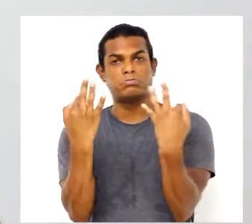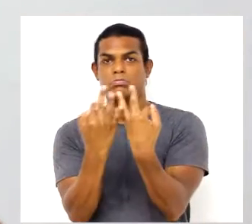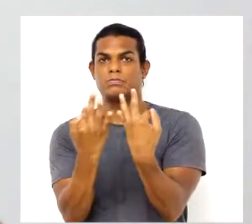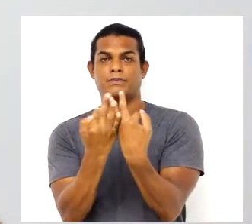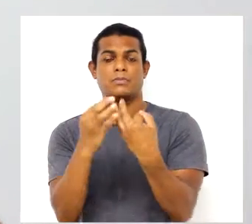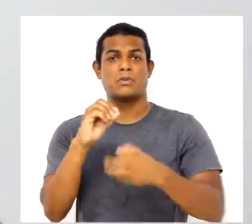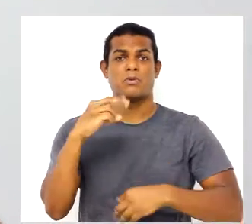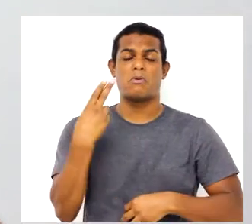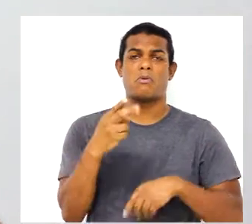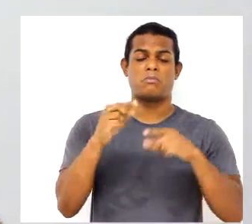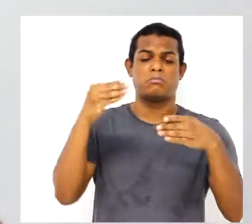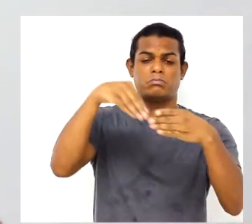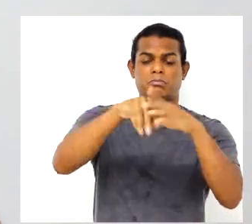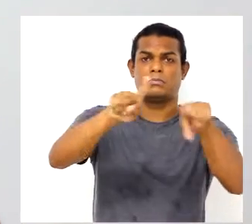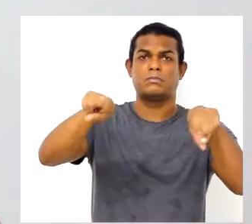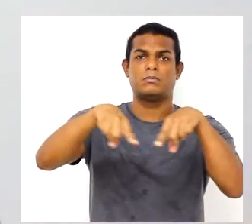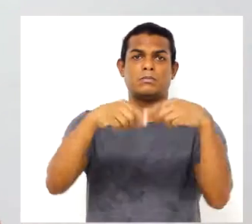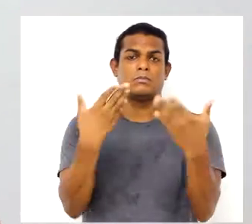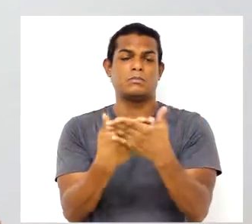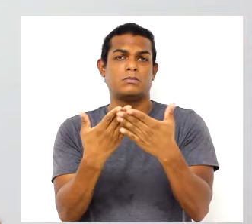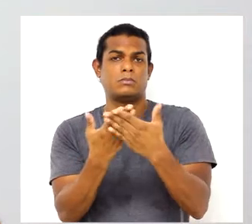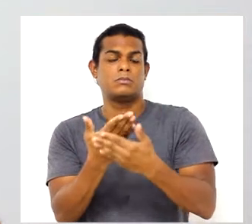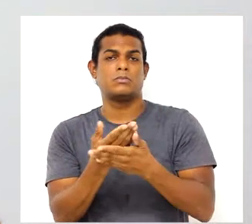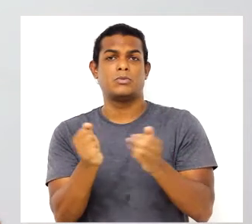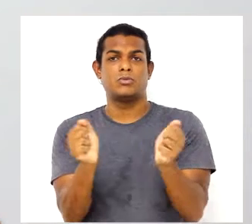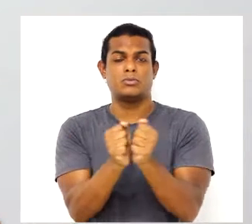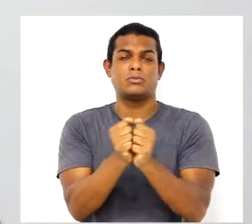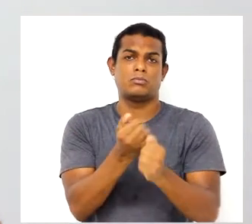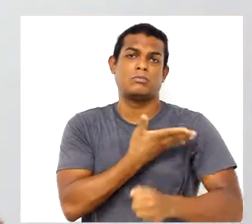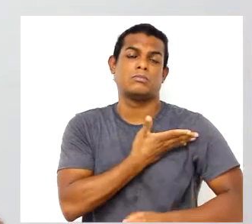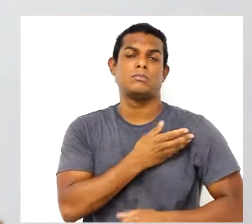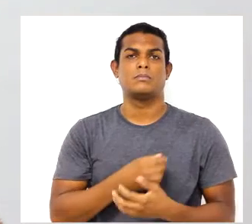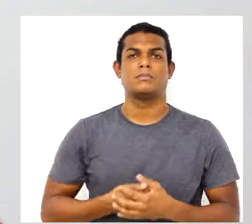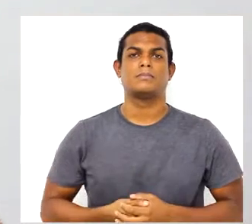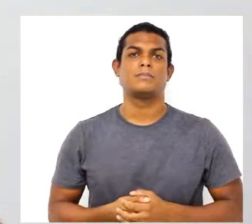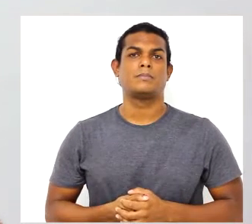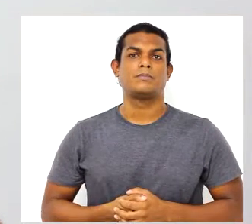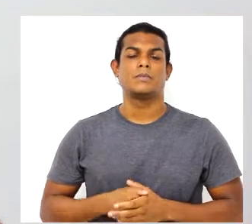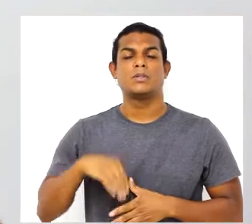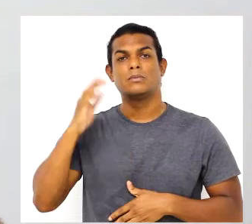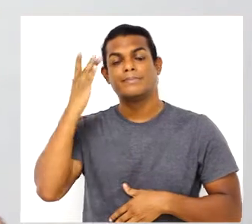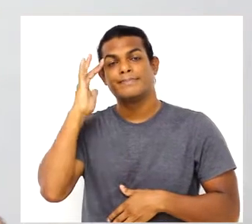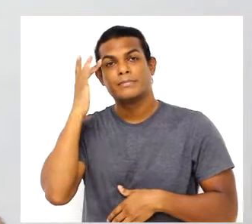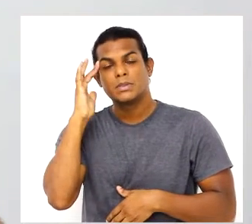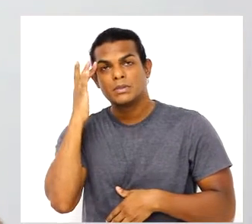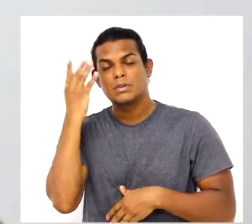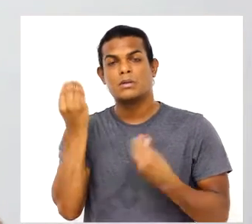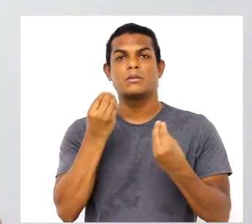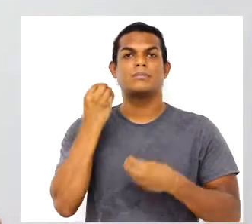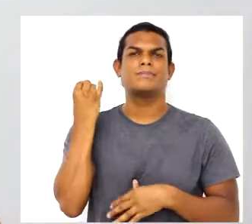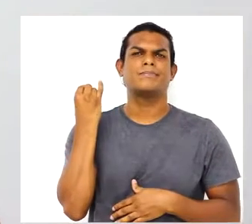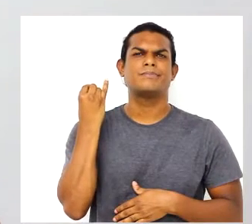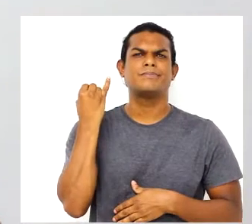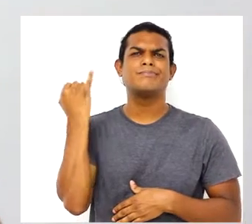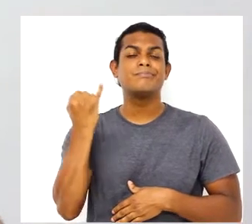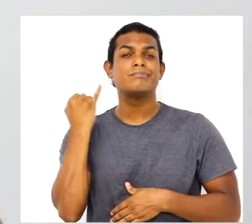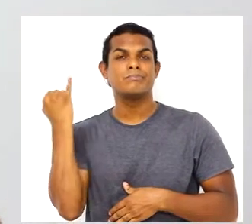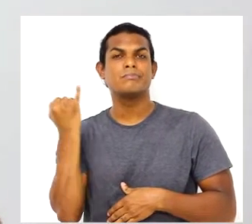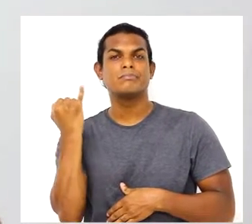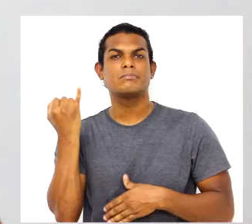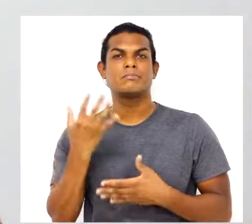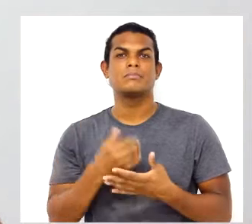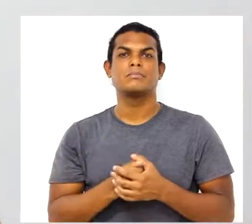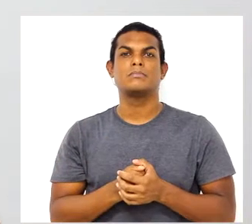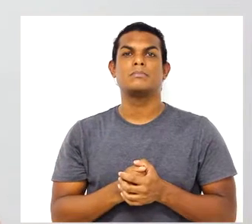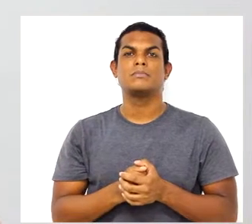própria sala de aula com os nossos colegas de estudo. Vamos pensar que seria interessante saber a